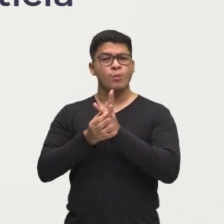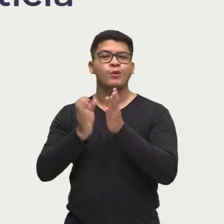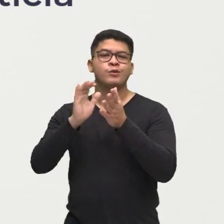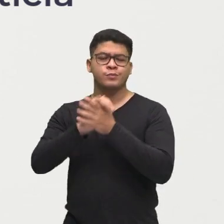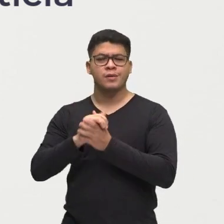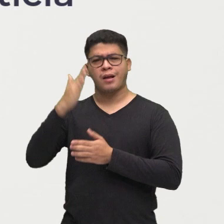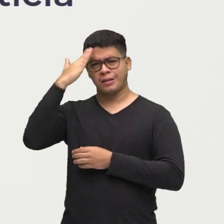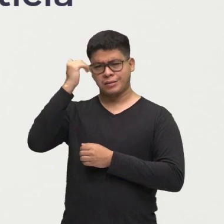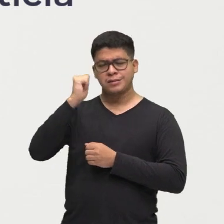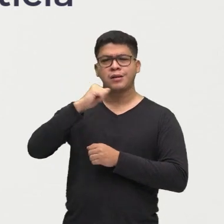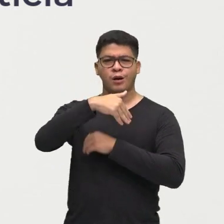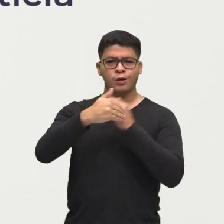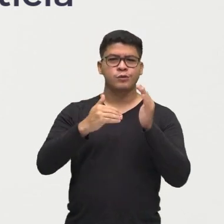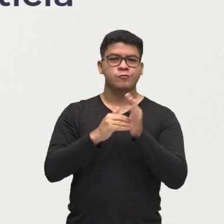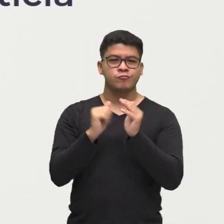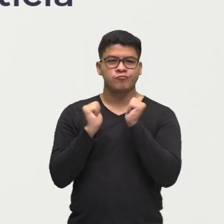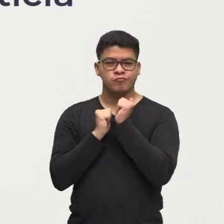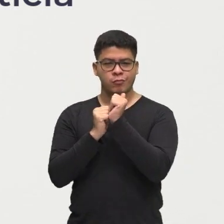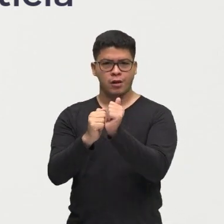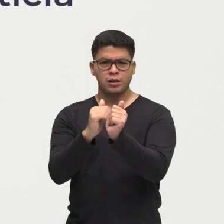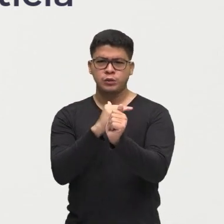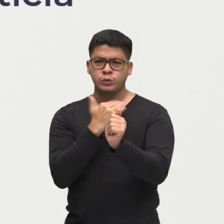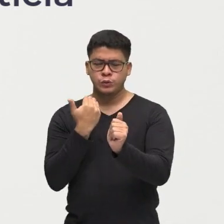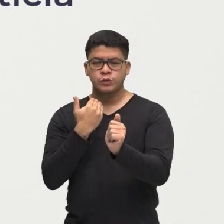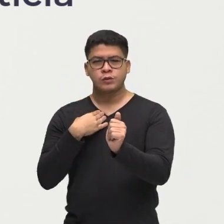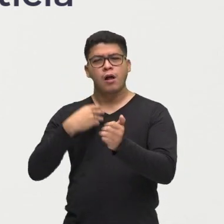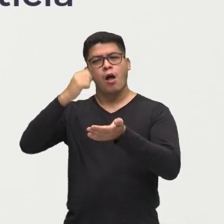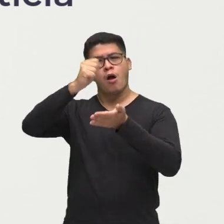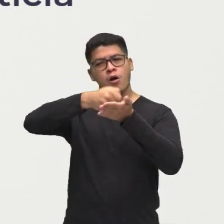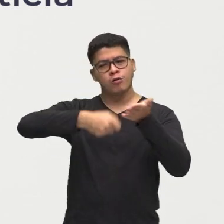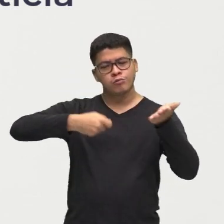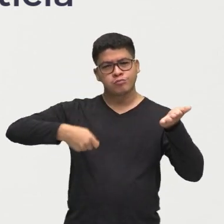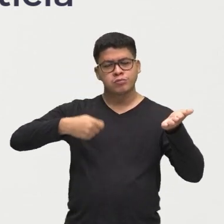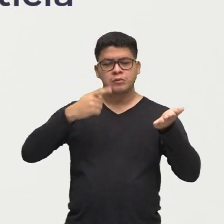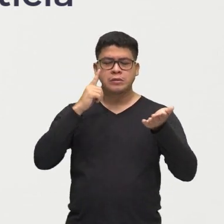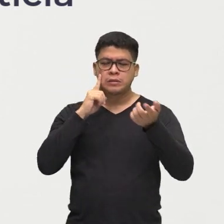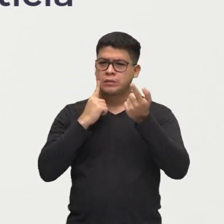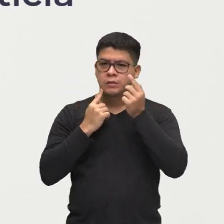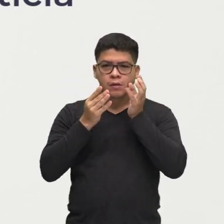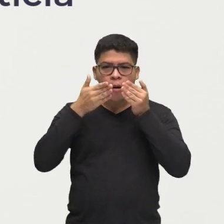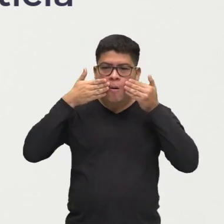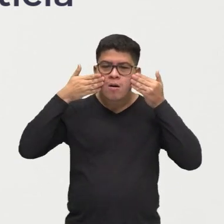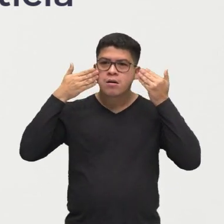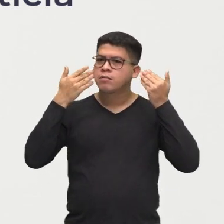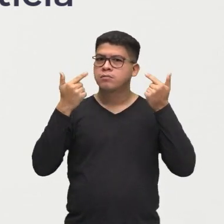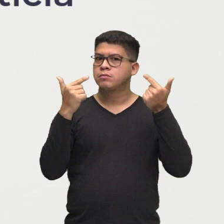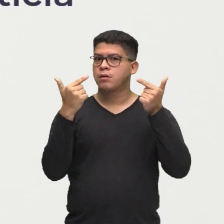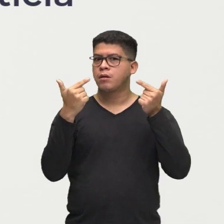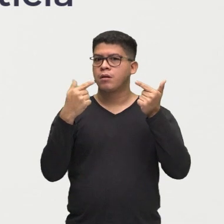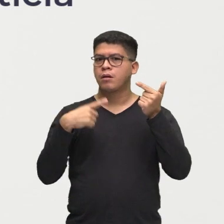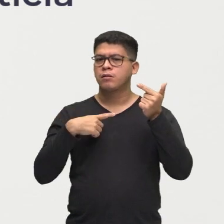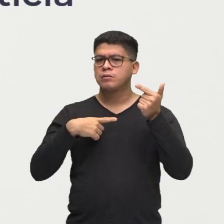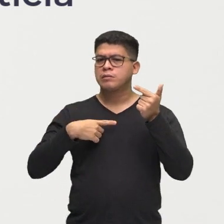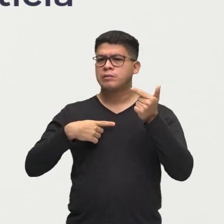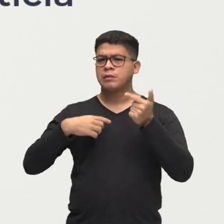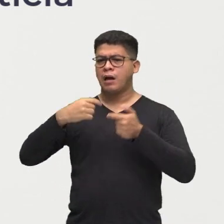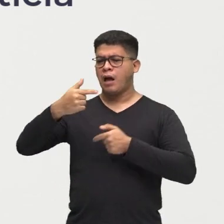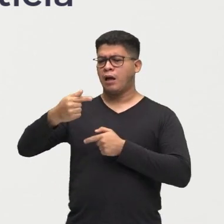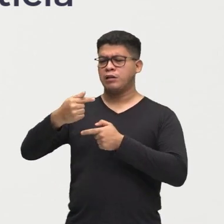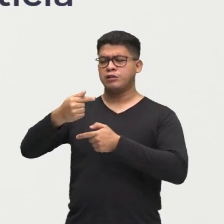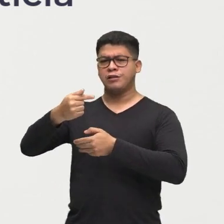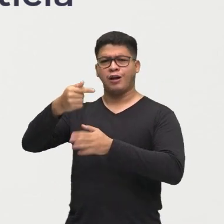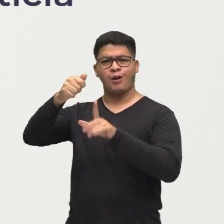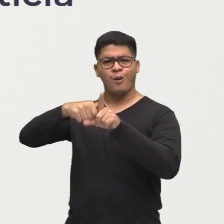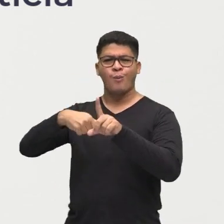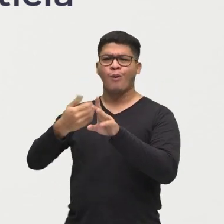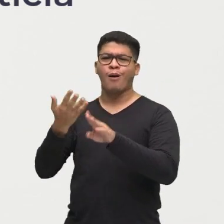Está conosco a morte. Olha que te escrevo sem lágrimas. A minha agonia começou há 7 meses. Deus é